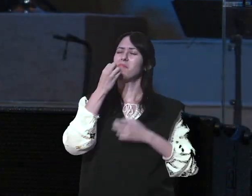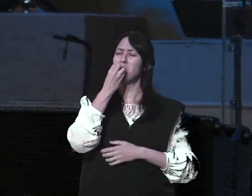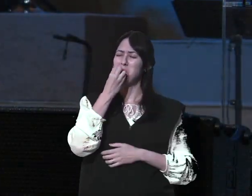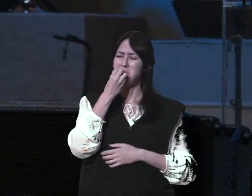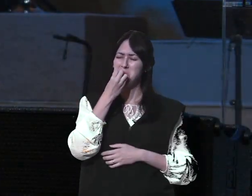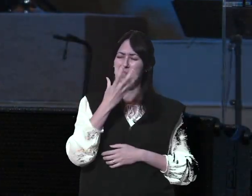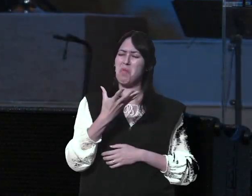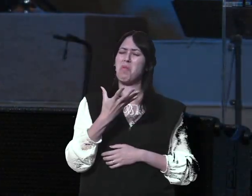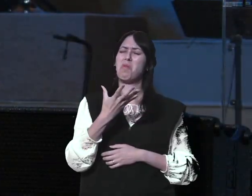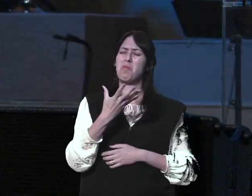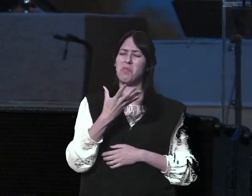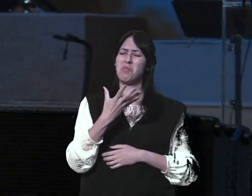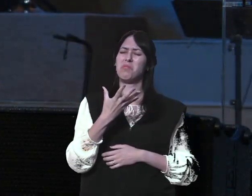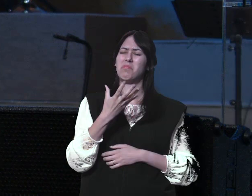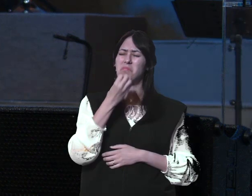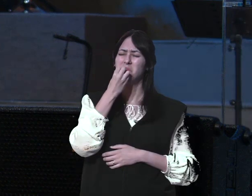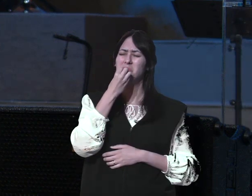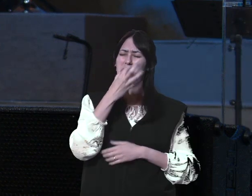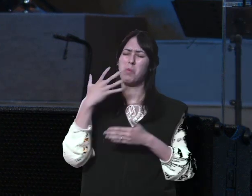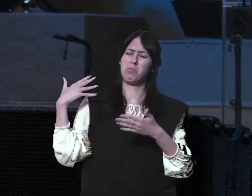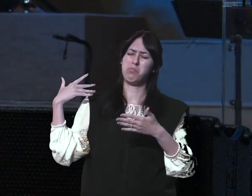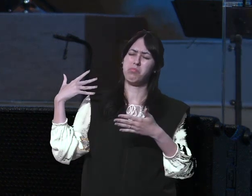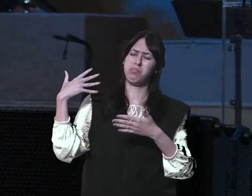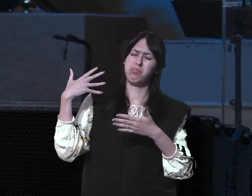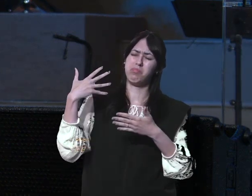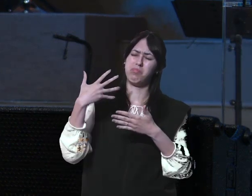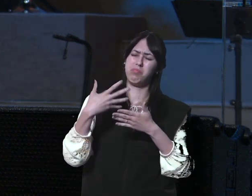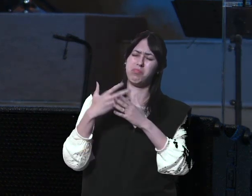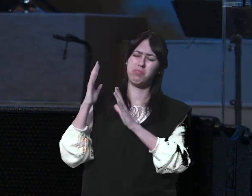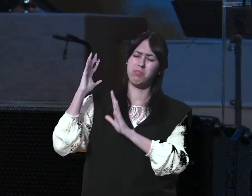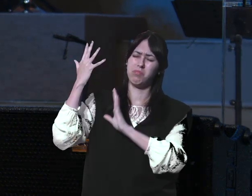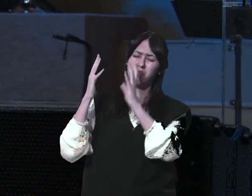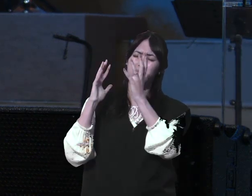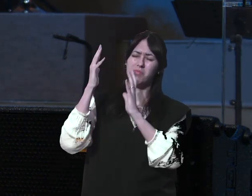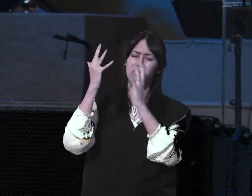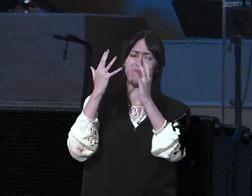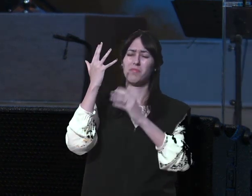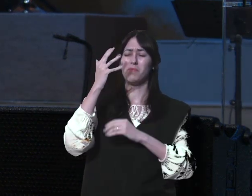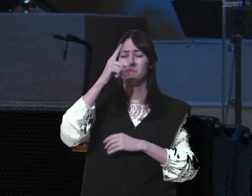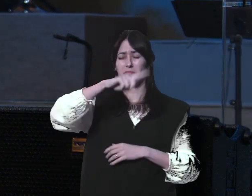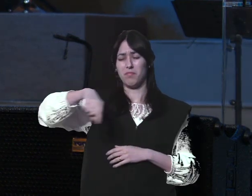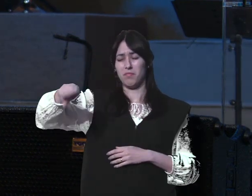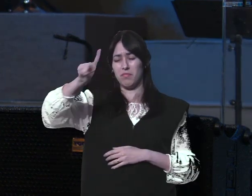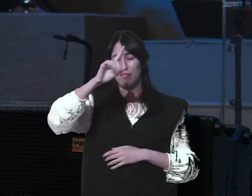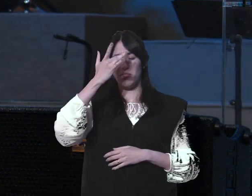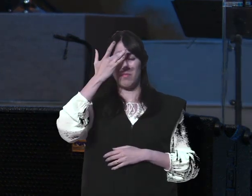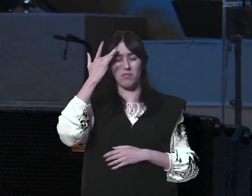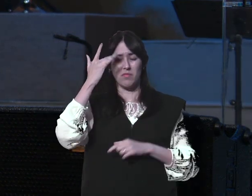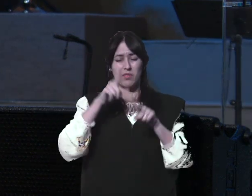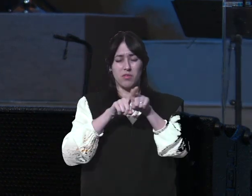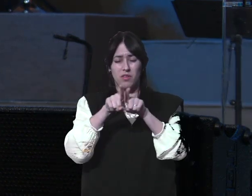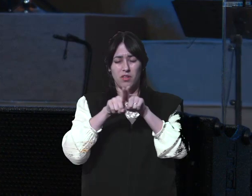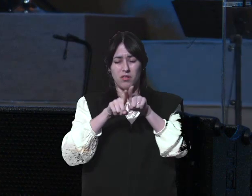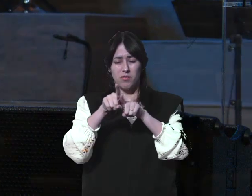valeu a pena. E que nenhum dos meus irmãos e irmãs que estão aqui nesse lugar